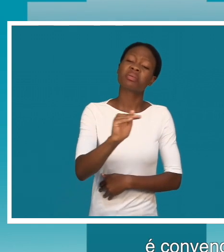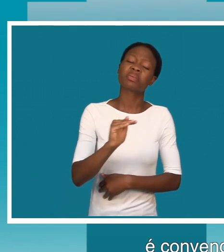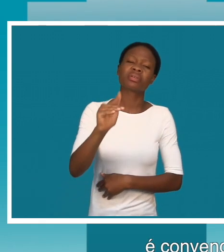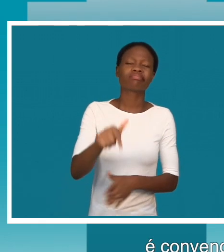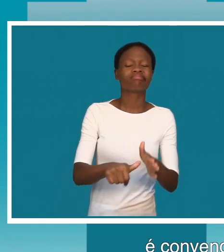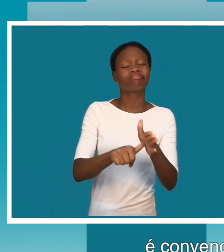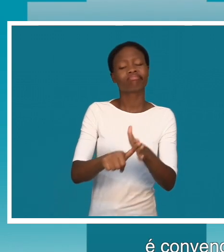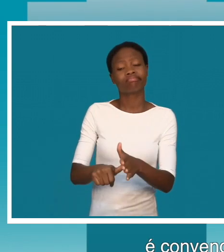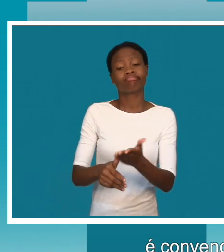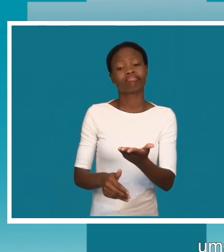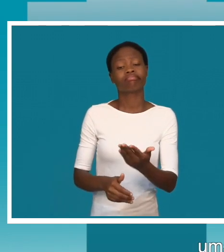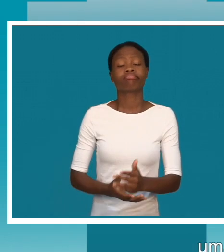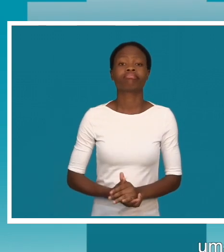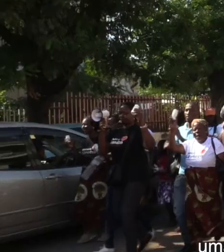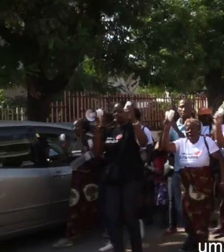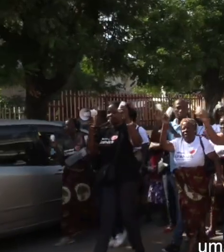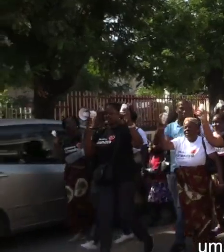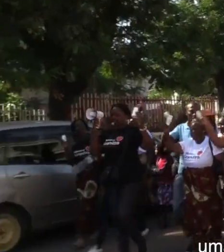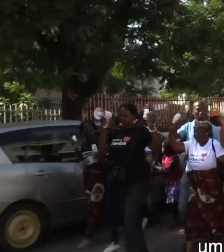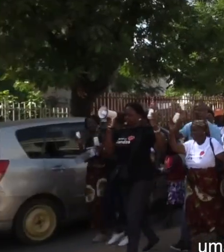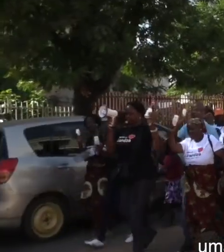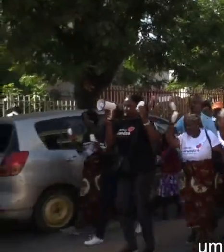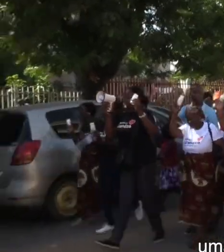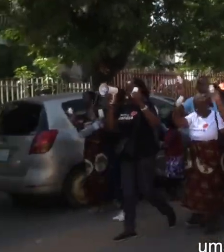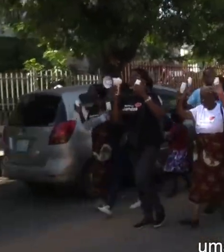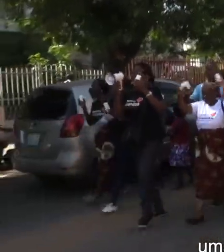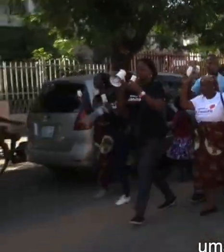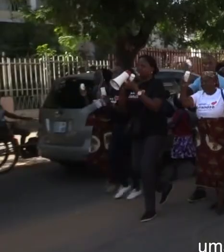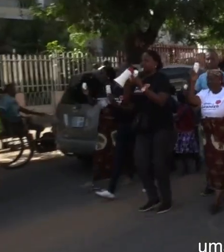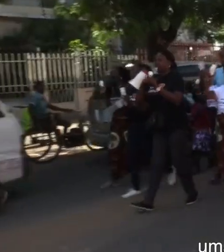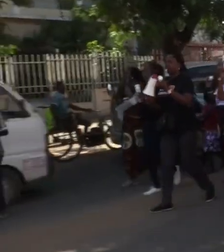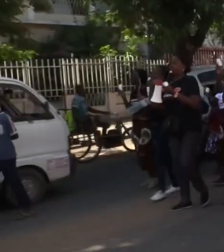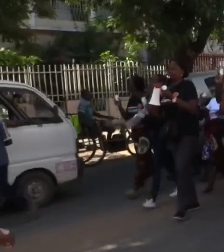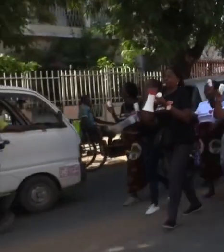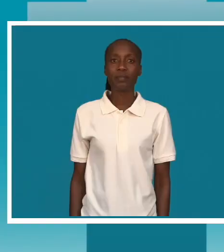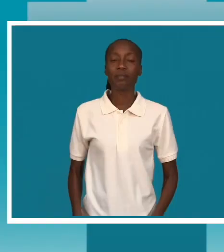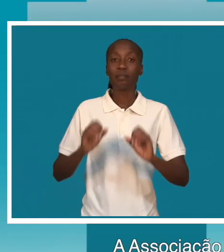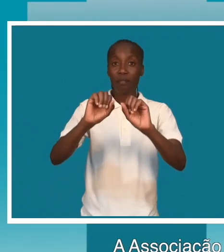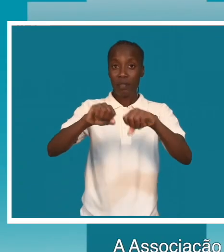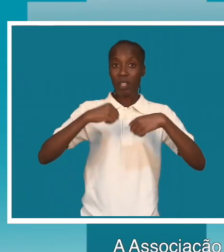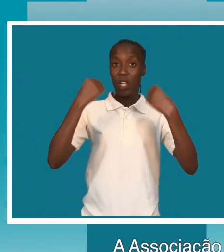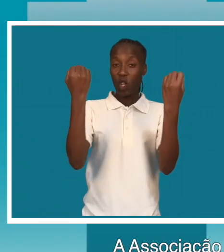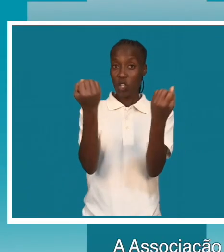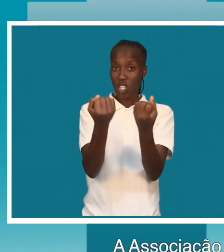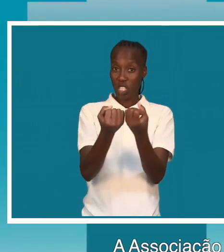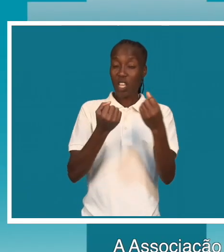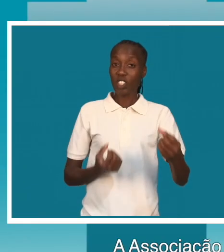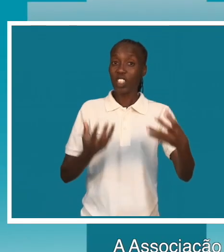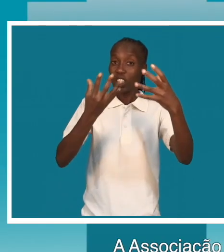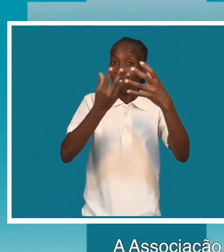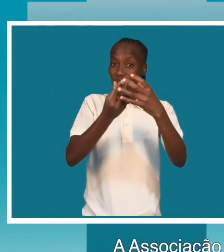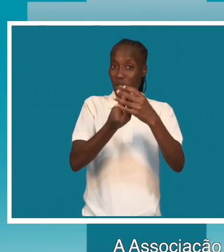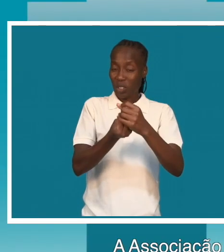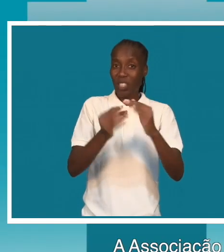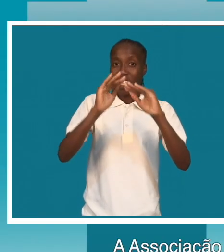a aderirem ao tratamento, uma vez que não fazem por temer discriminação social. A Associação estão e têm